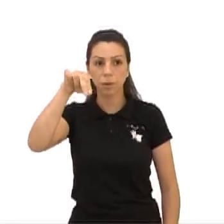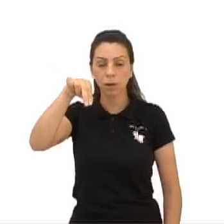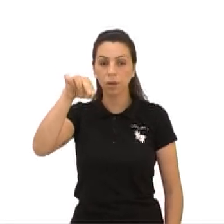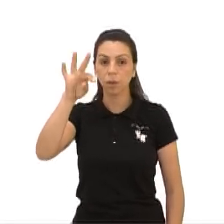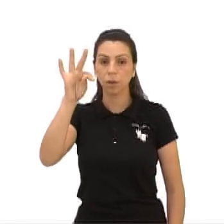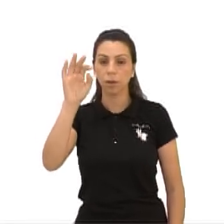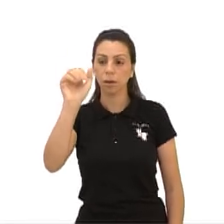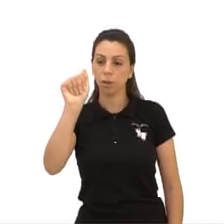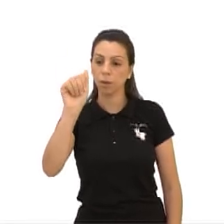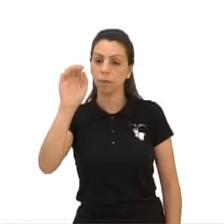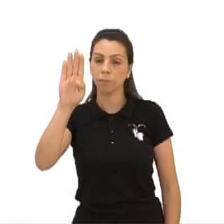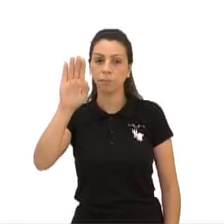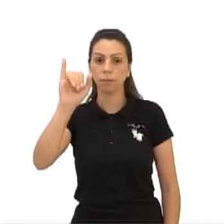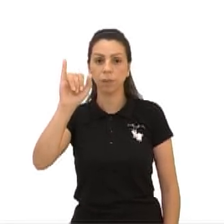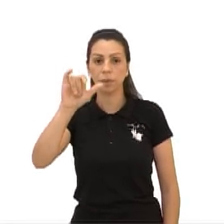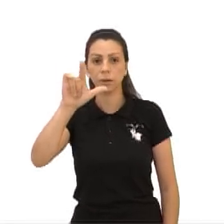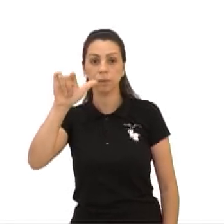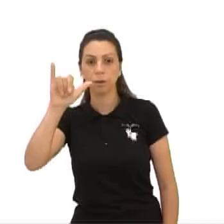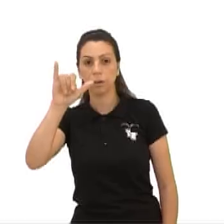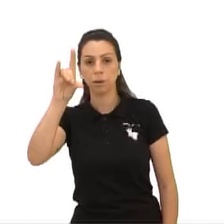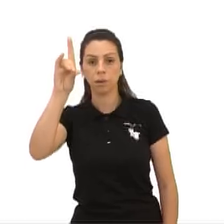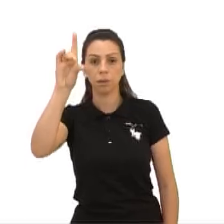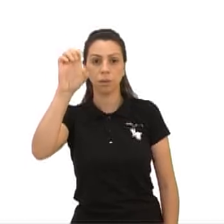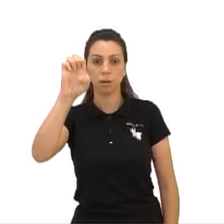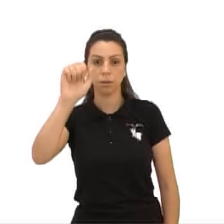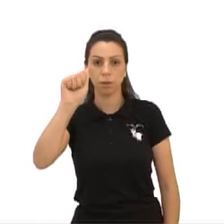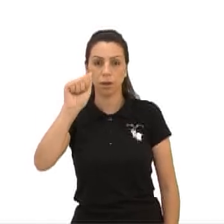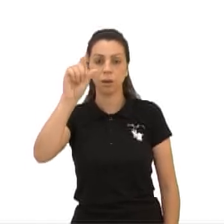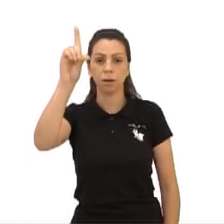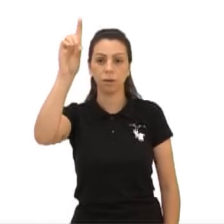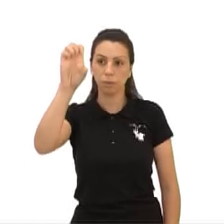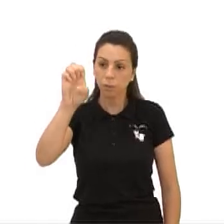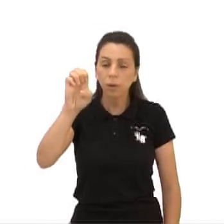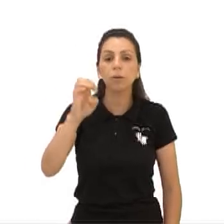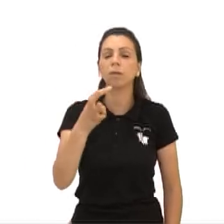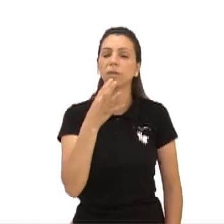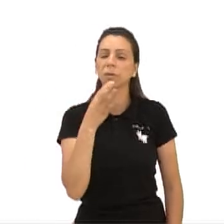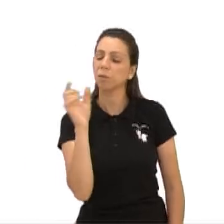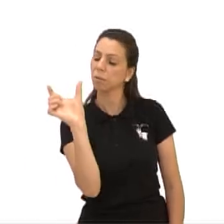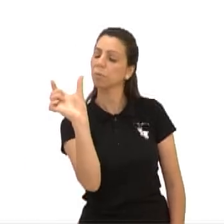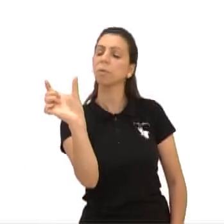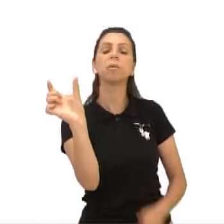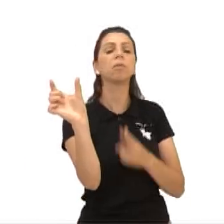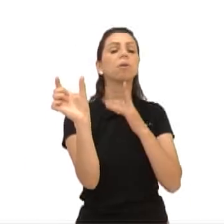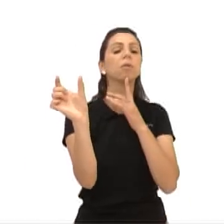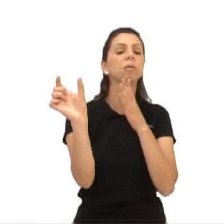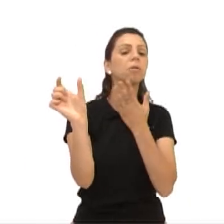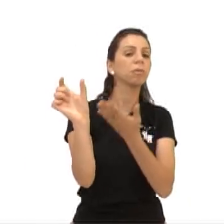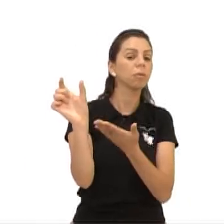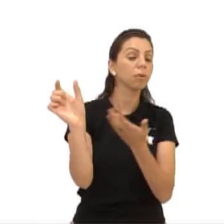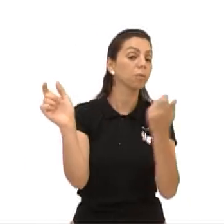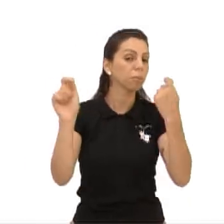não conhecem, sei que a maioria já conhece, mas aqueles que não conhecem esse termo, por favor, se familiarizem.